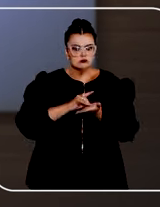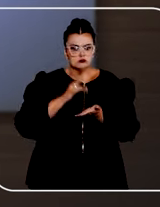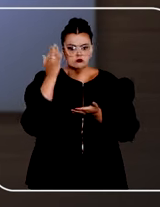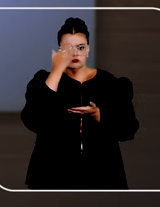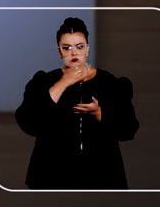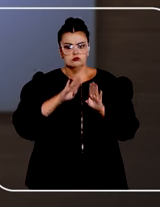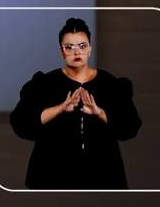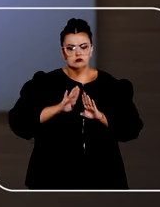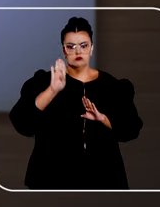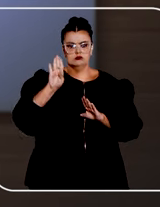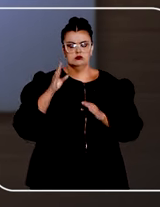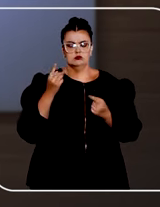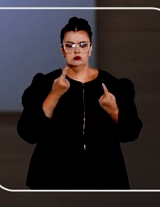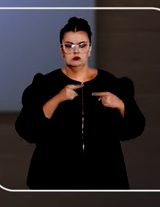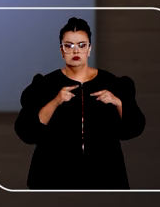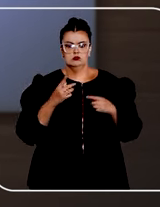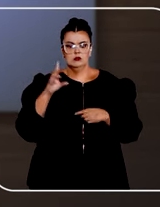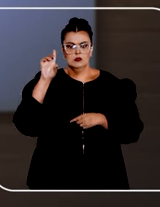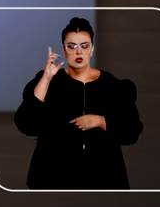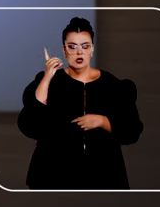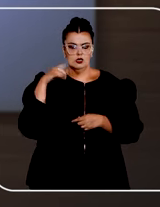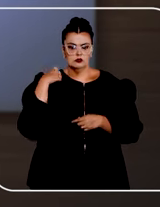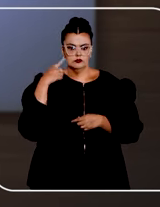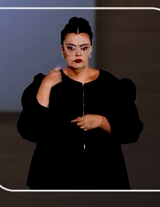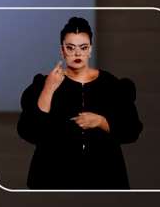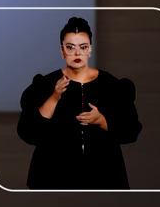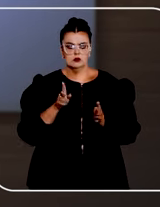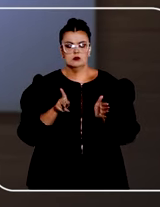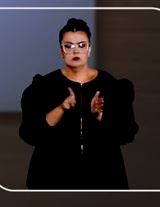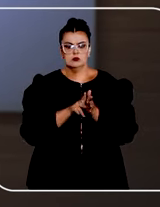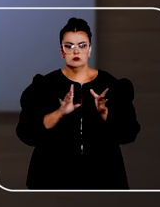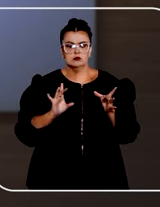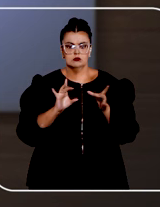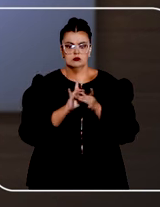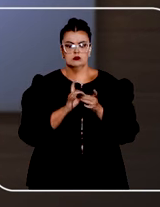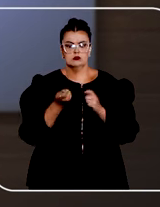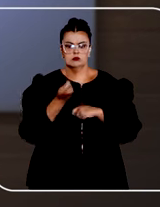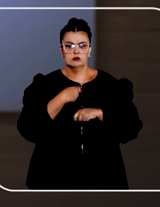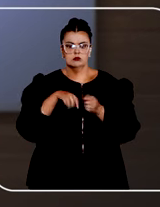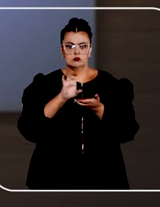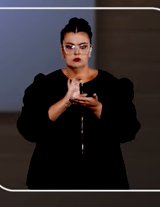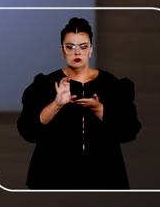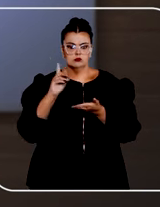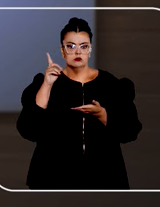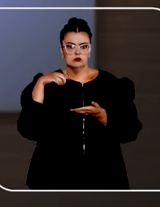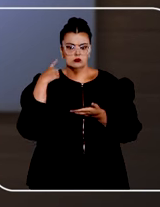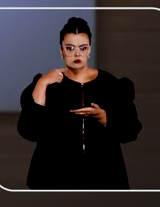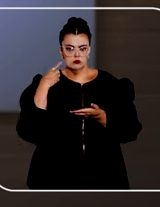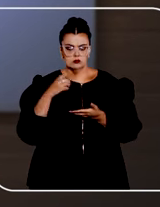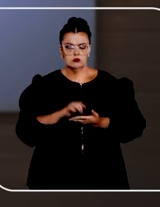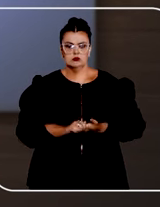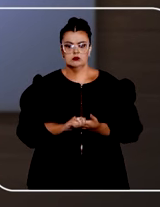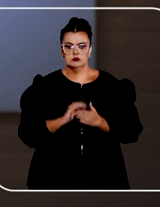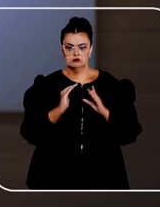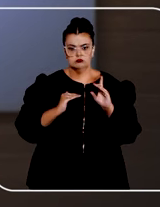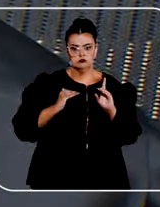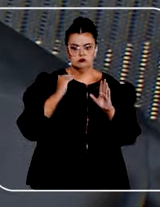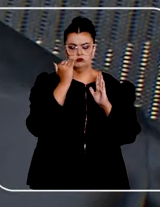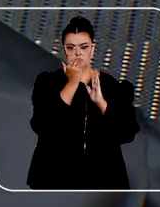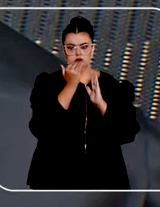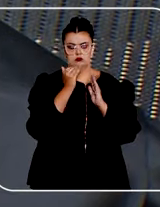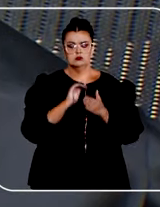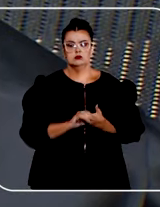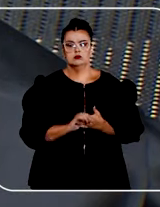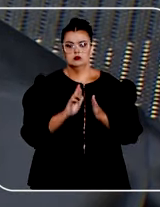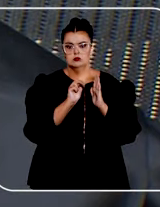concorrente do advogado e da parte para promover a dos honorários advocatícios de sucumbência